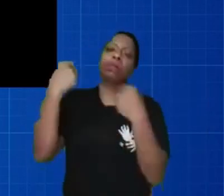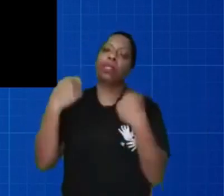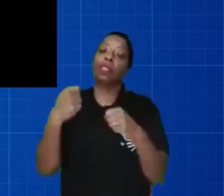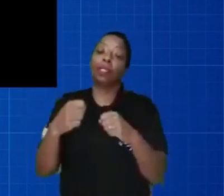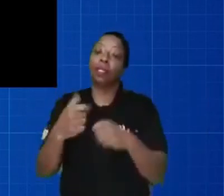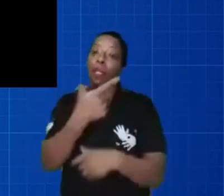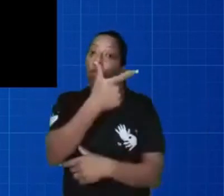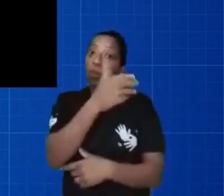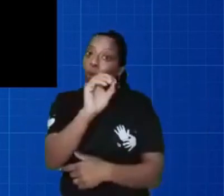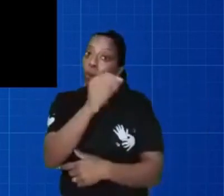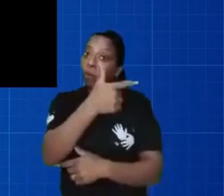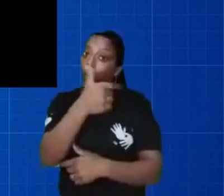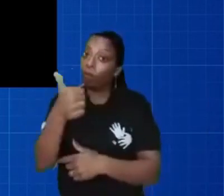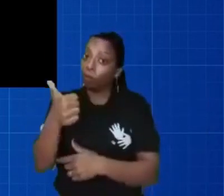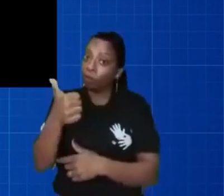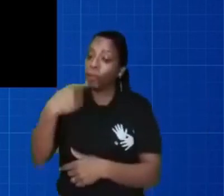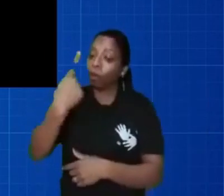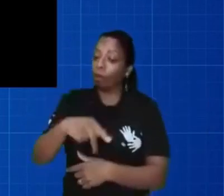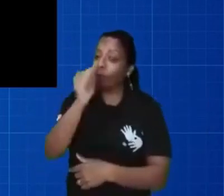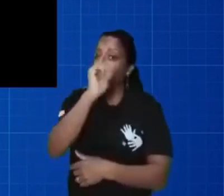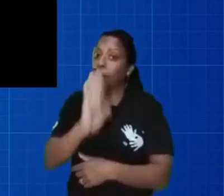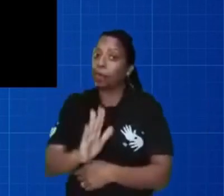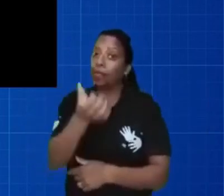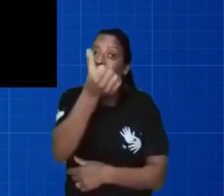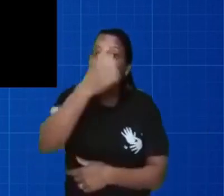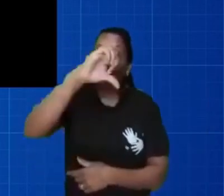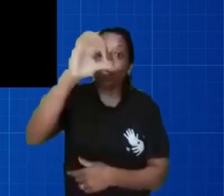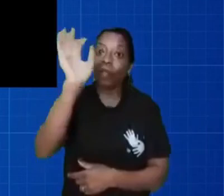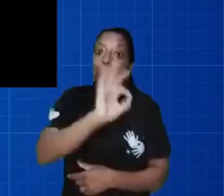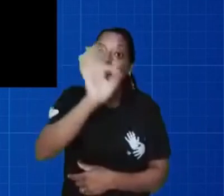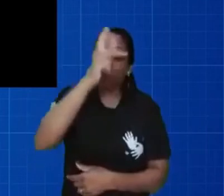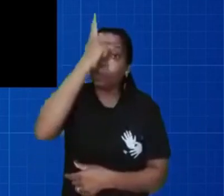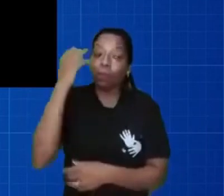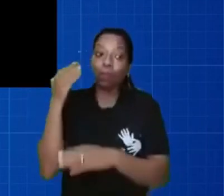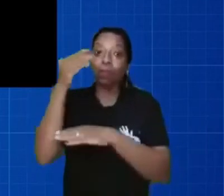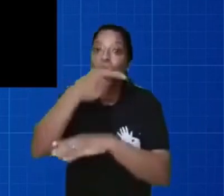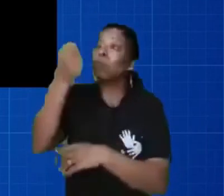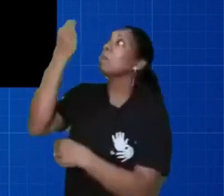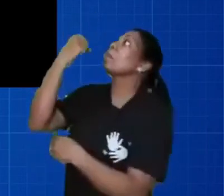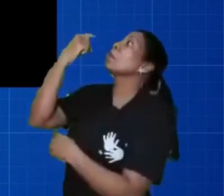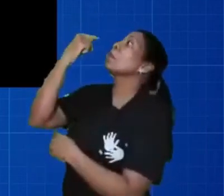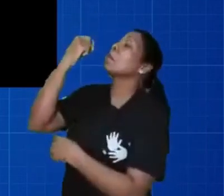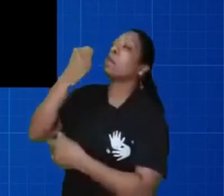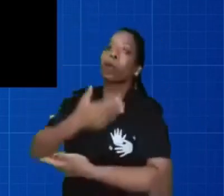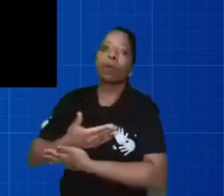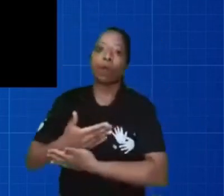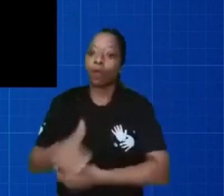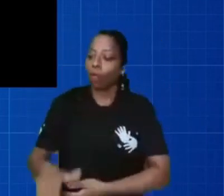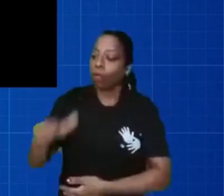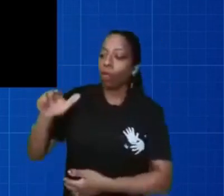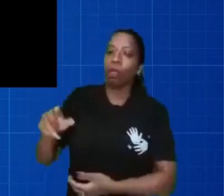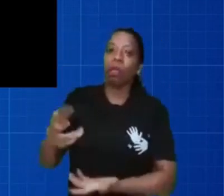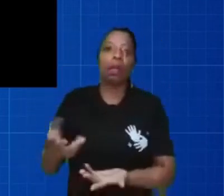nosso objetivo é estar acima de 95%, pelo menos, para manter o controle. Então, nós estamos aqui com risco, o Brasil,